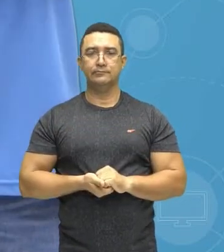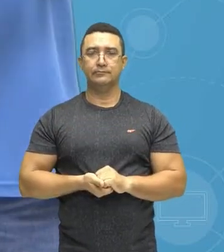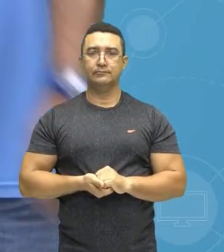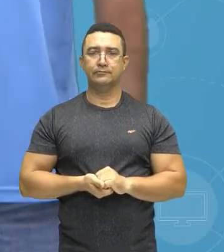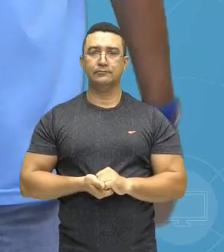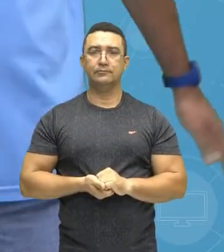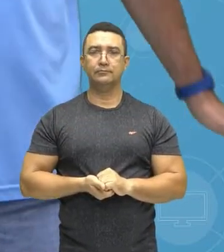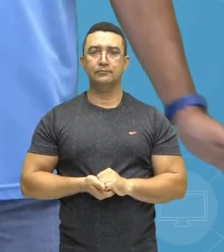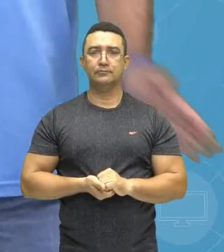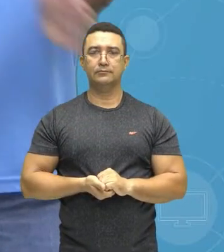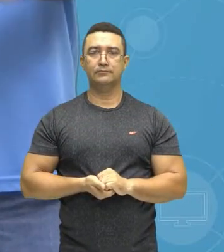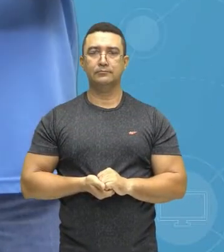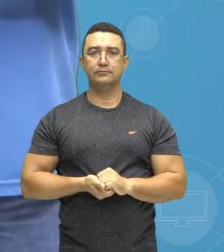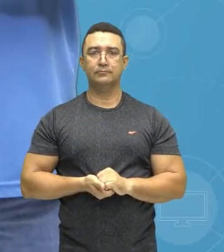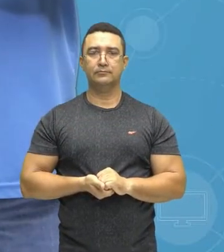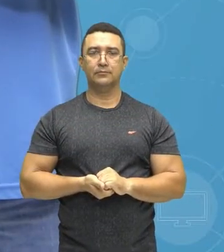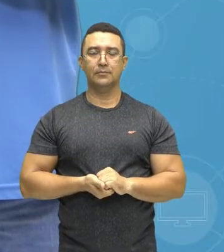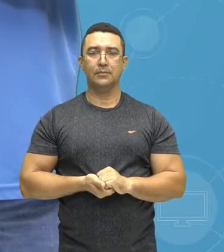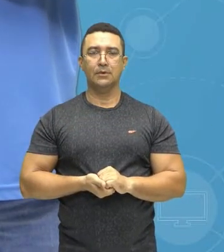olha só aí.